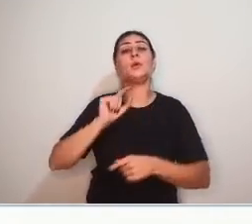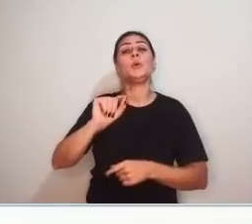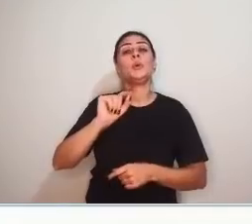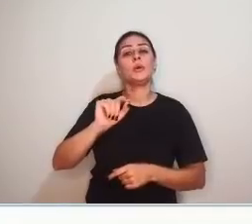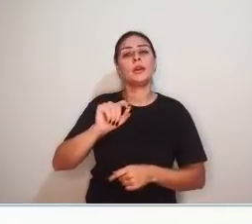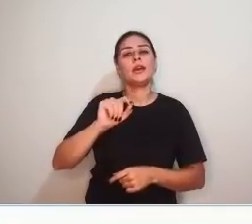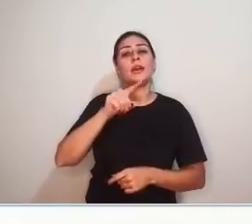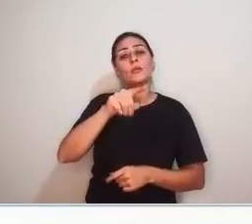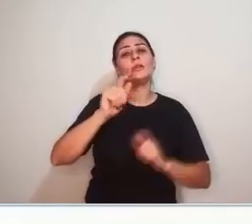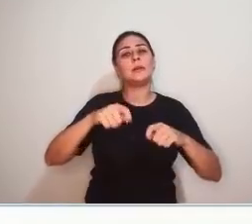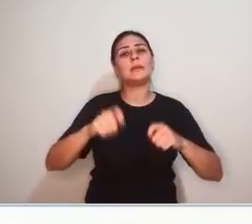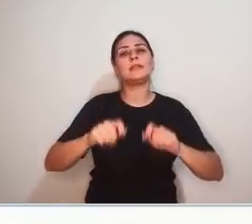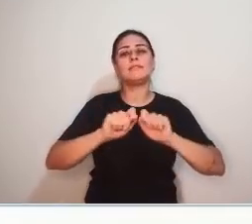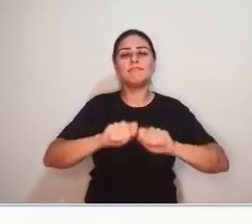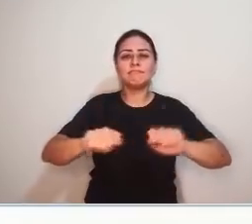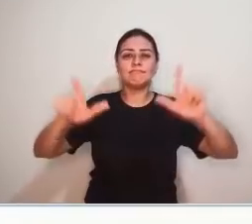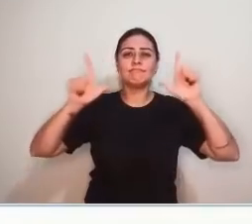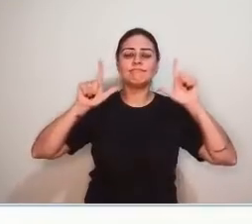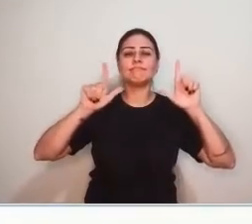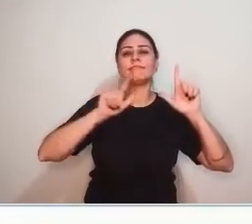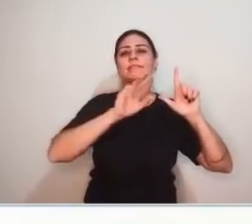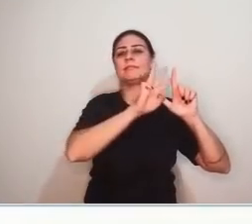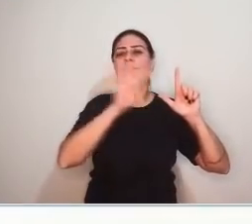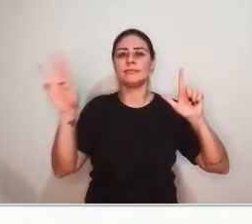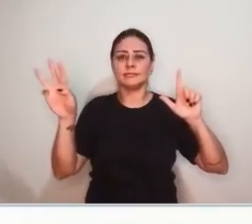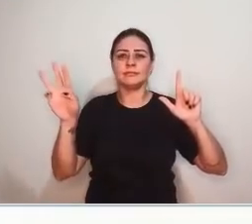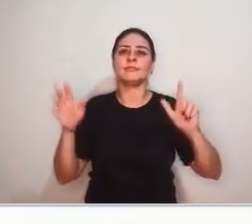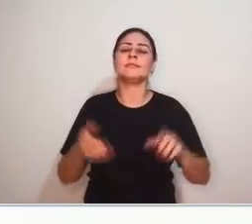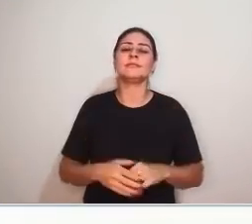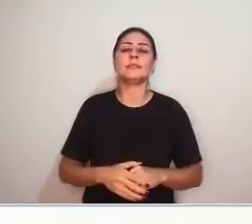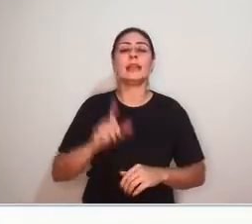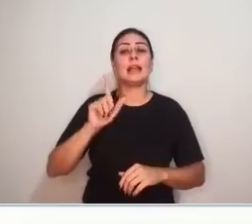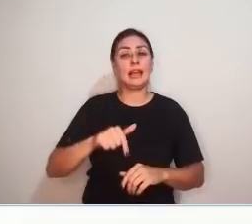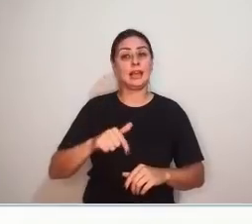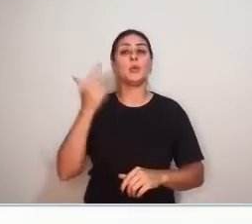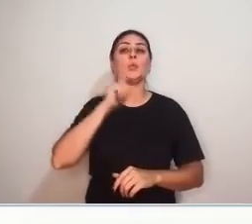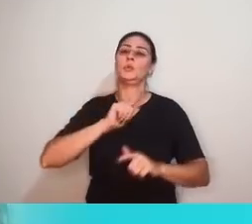é recomendado, altamente recomendado, que você tenha pelo menos um portal para suportar